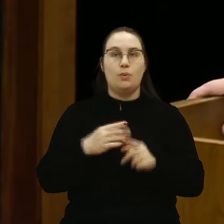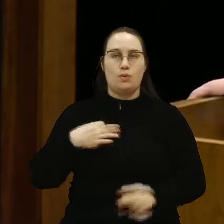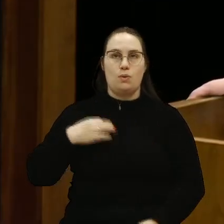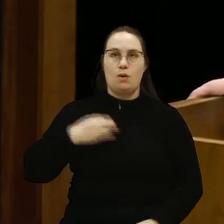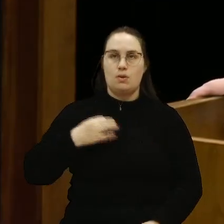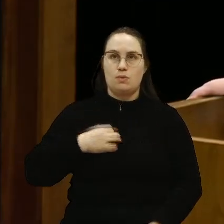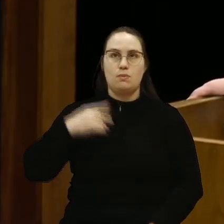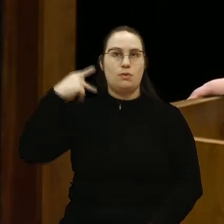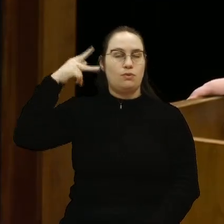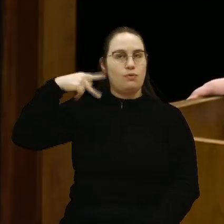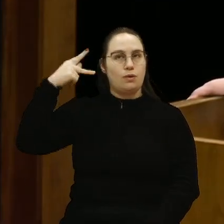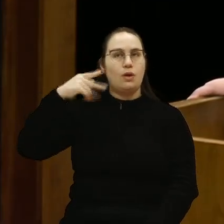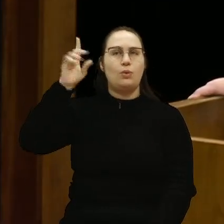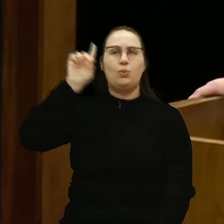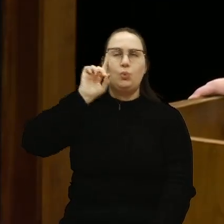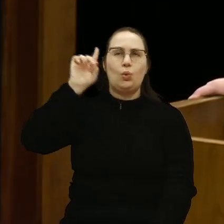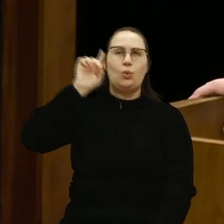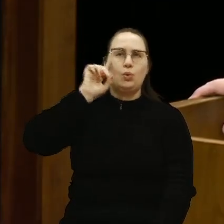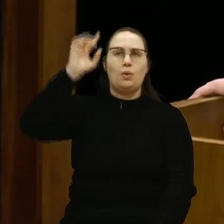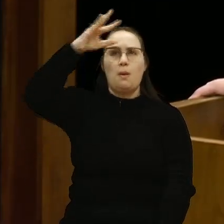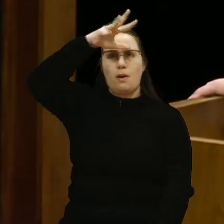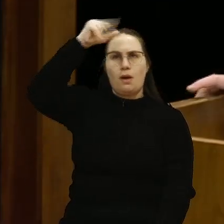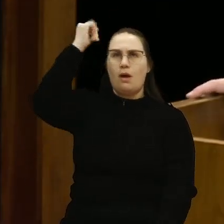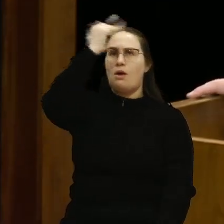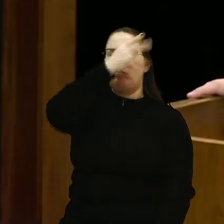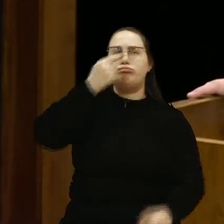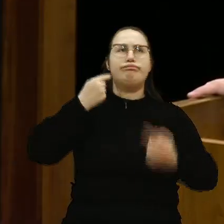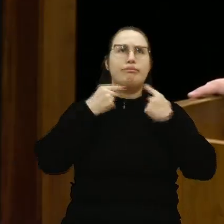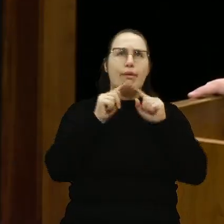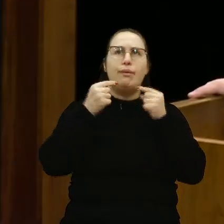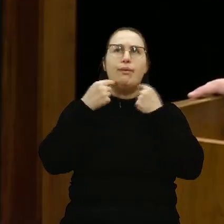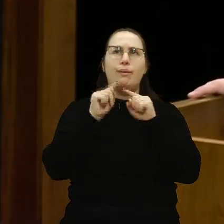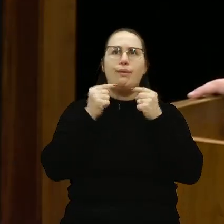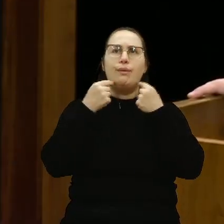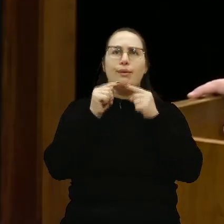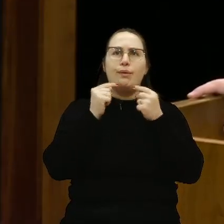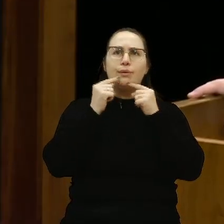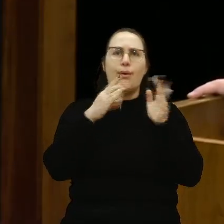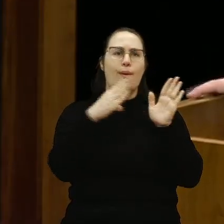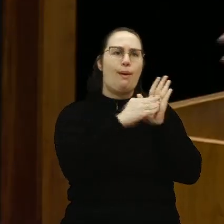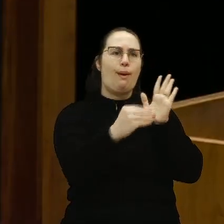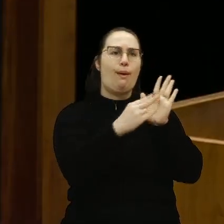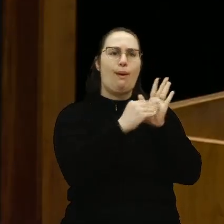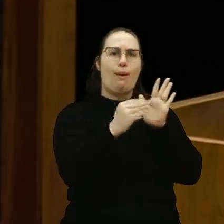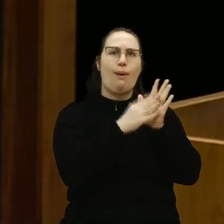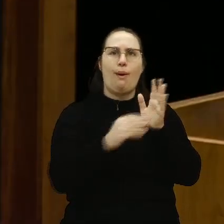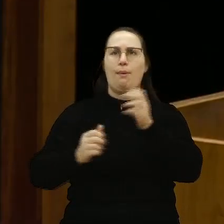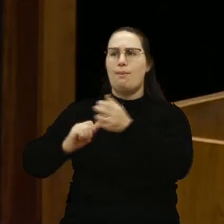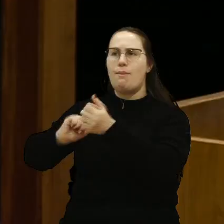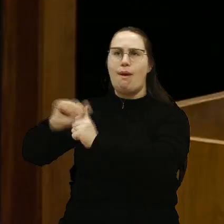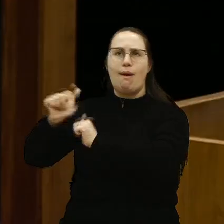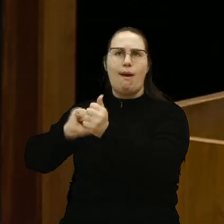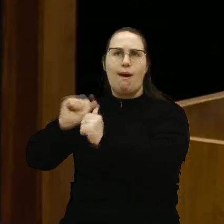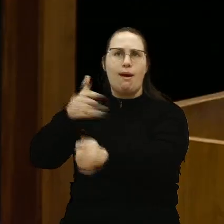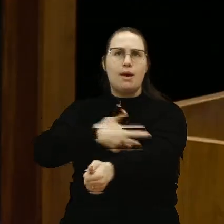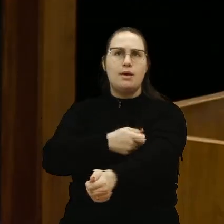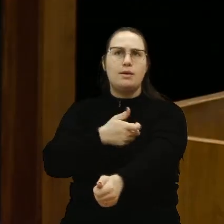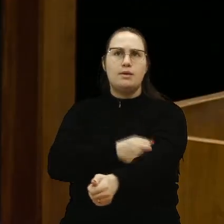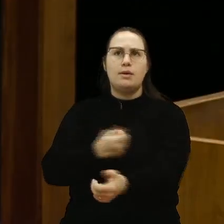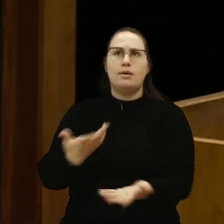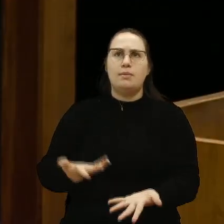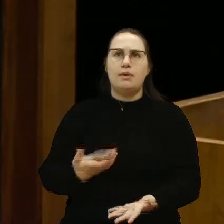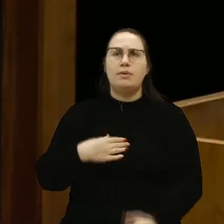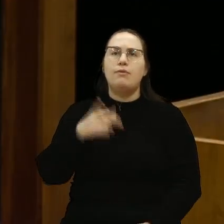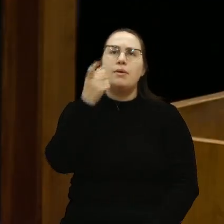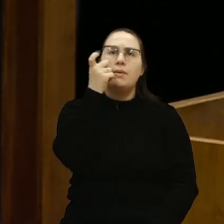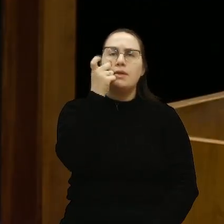era todos os dias o prefeito Seu Adiló reclamando que as pessoas não pegavam as cópias dos exames. Então, bom, se nós publicizar os atos, não fica mais